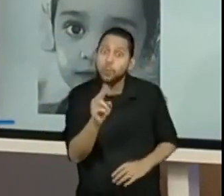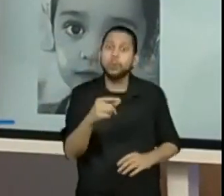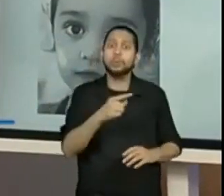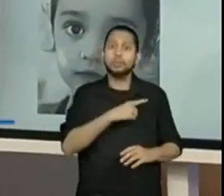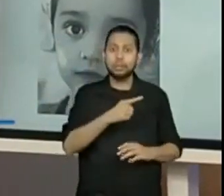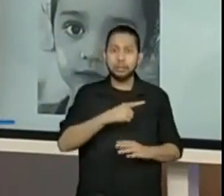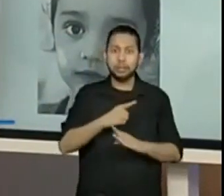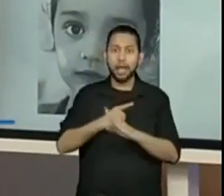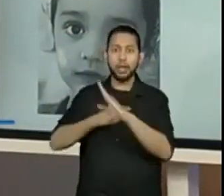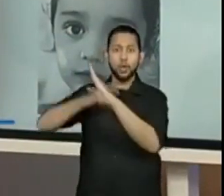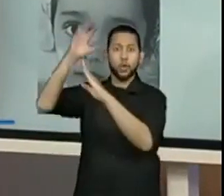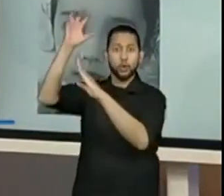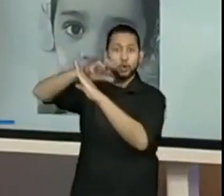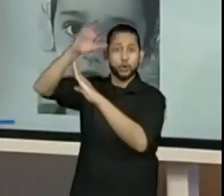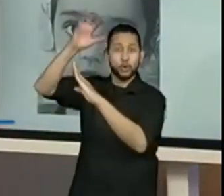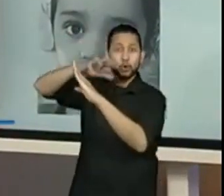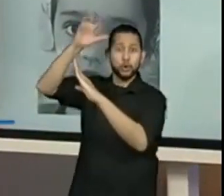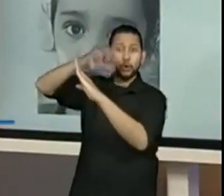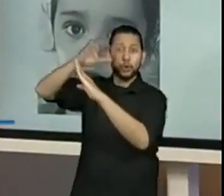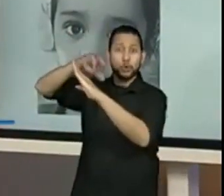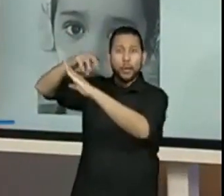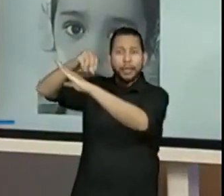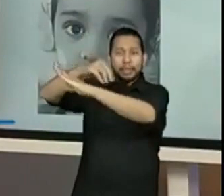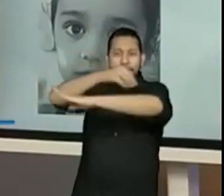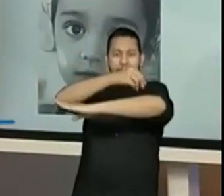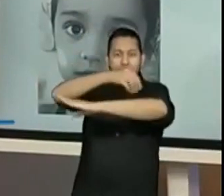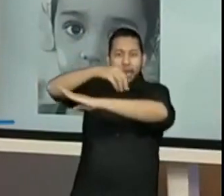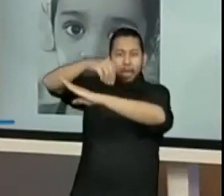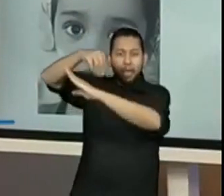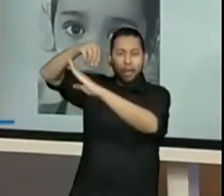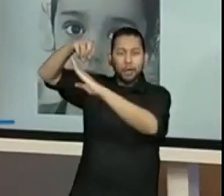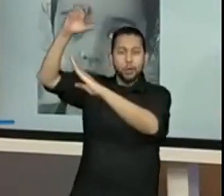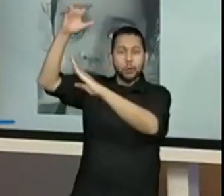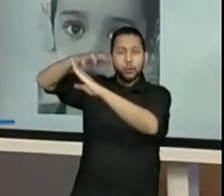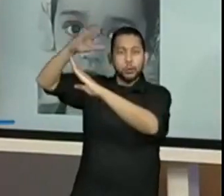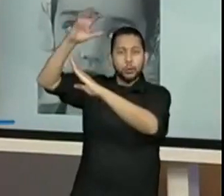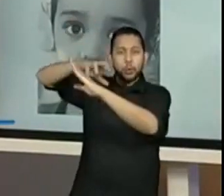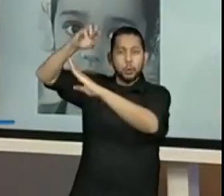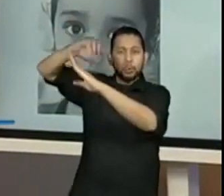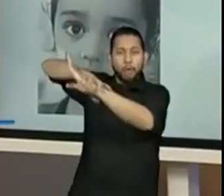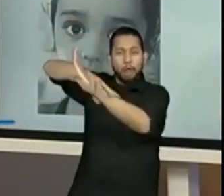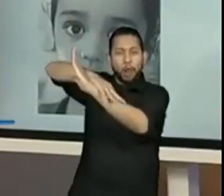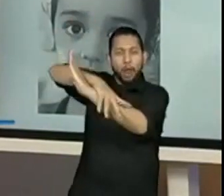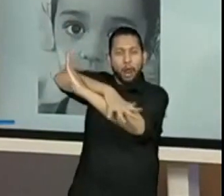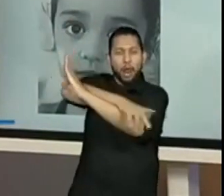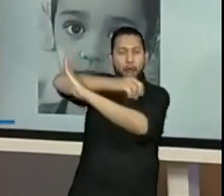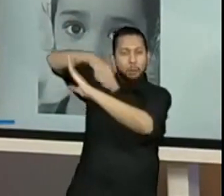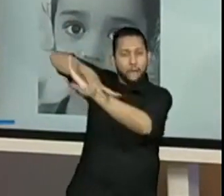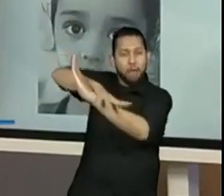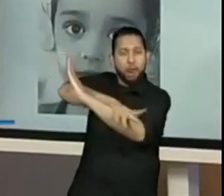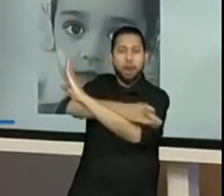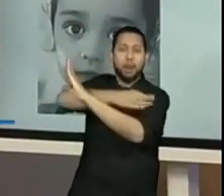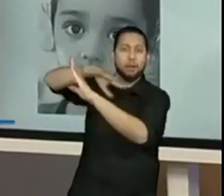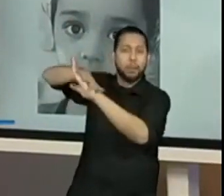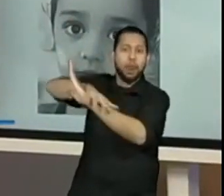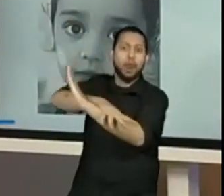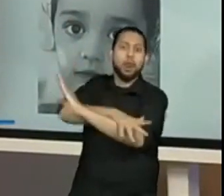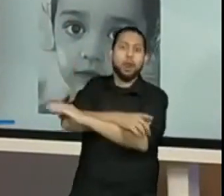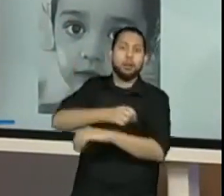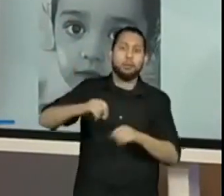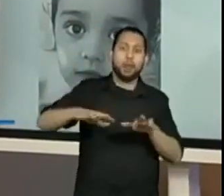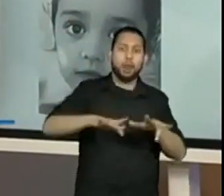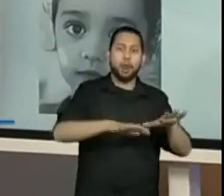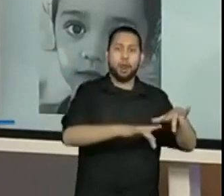rios e dos córregos, dos cursos d'água, tem uma função importante, que é o quê?